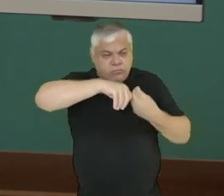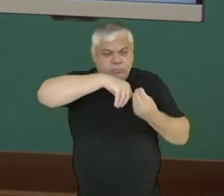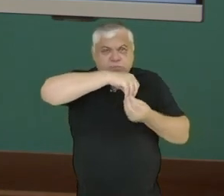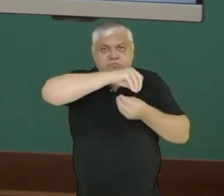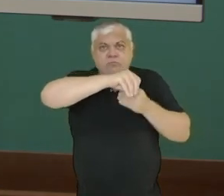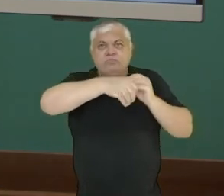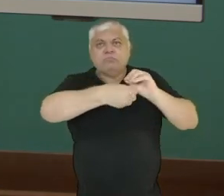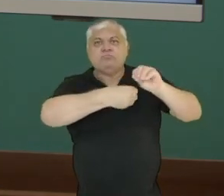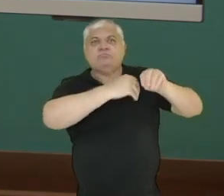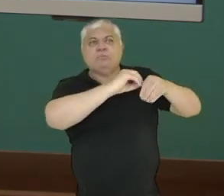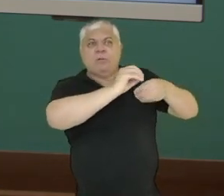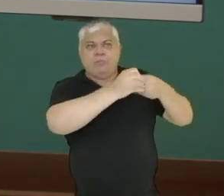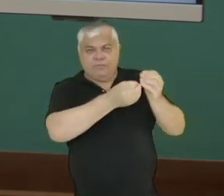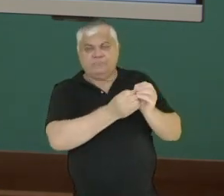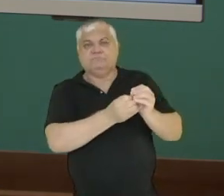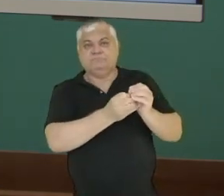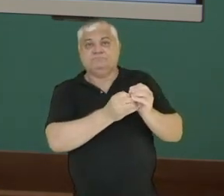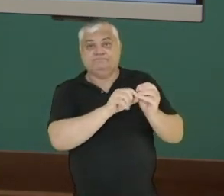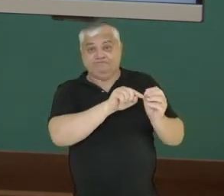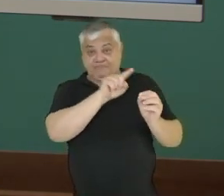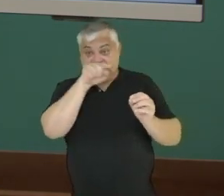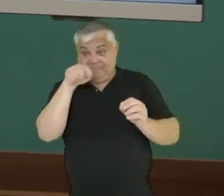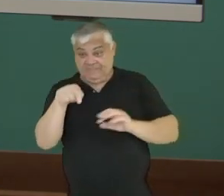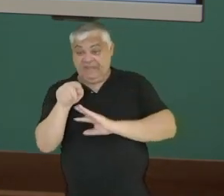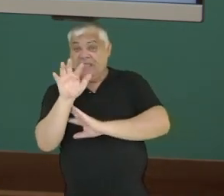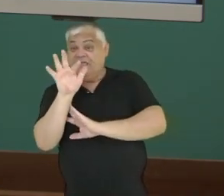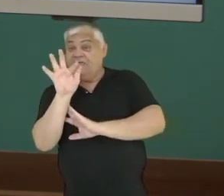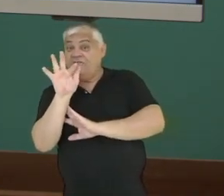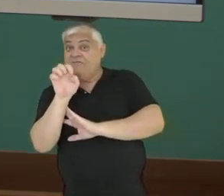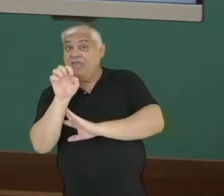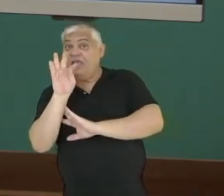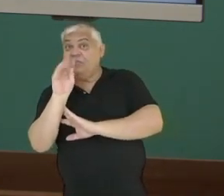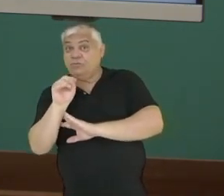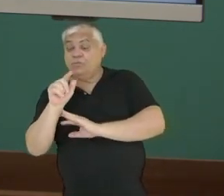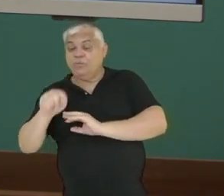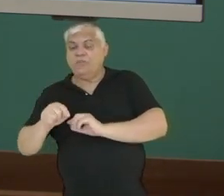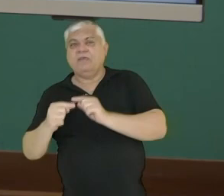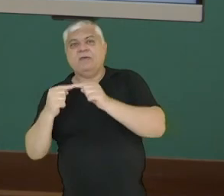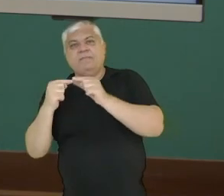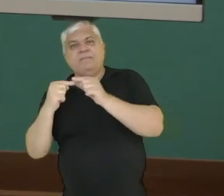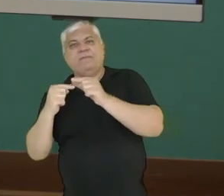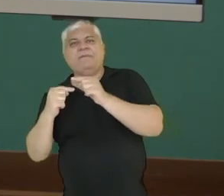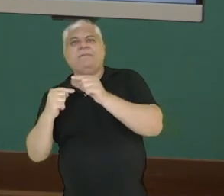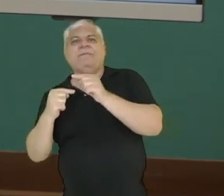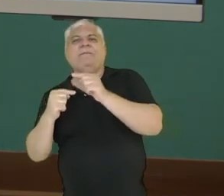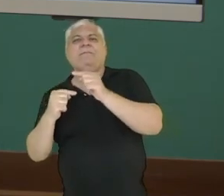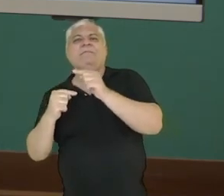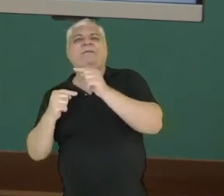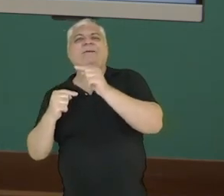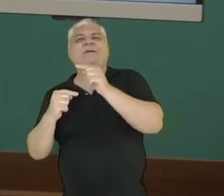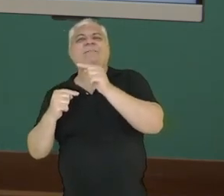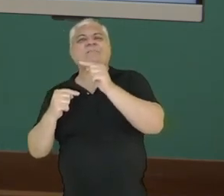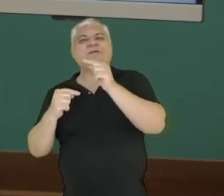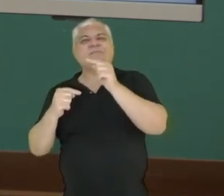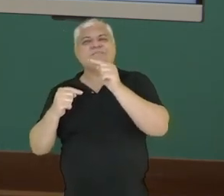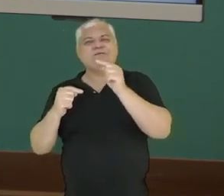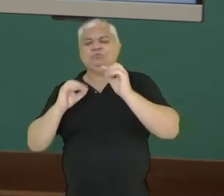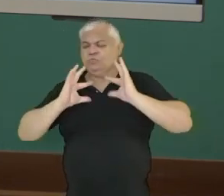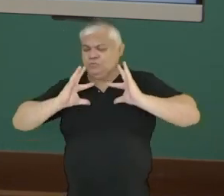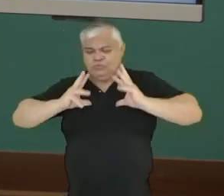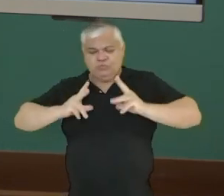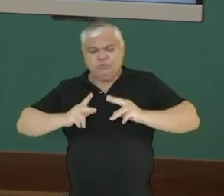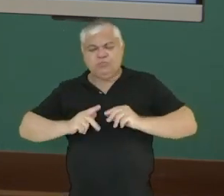nesse embrião. Na fase fetal, é a fase de desenvolvimento, do crescimento e do amadurecimento de todas